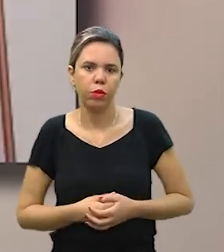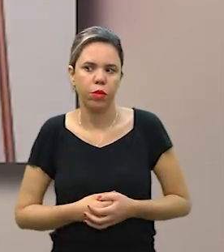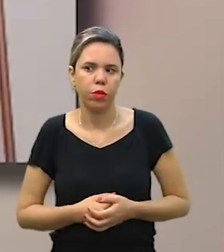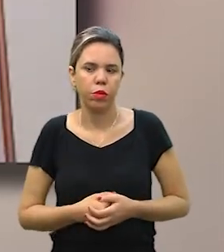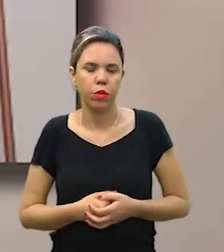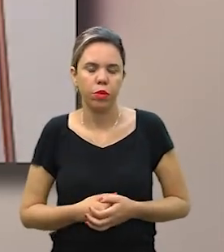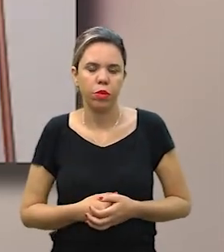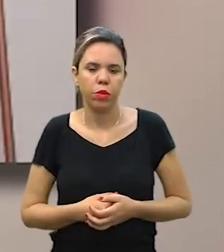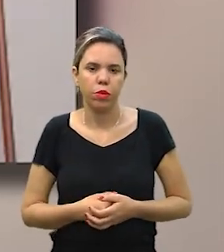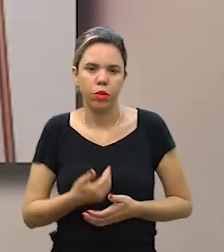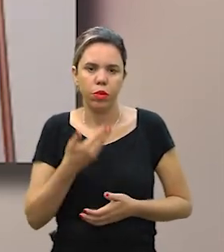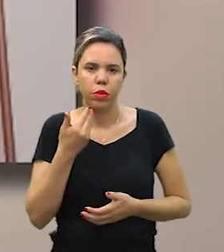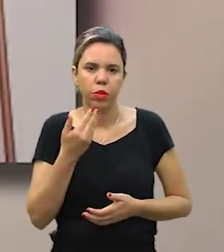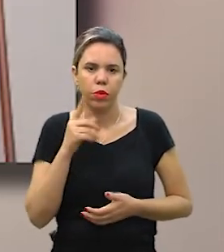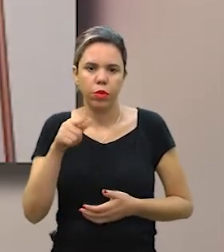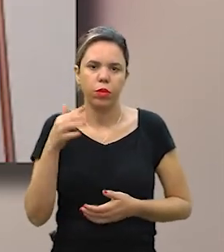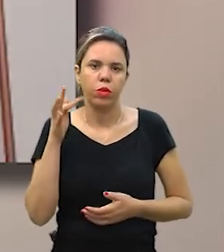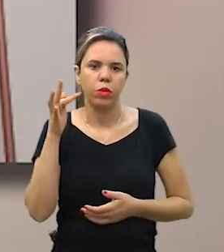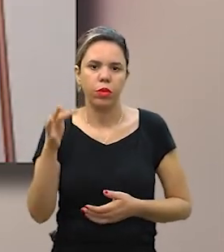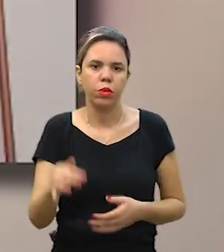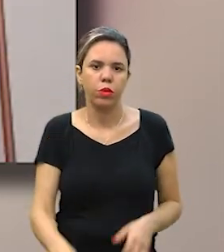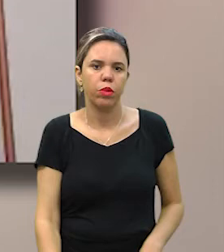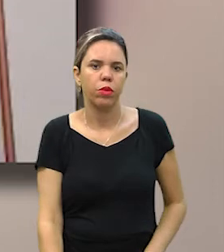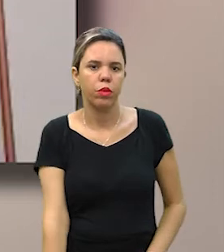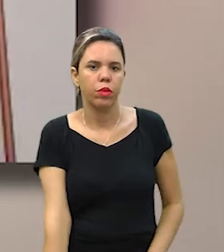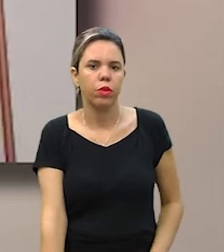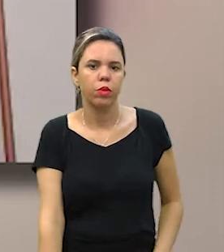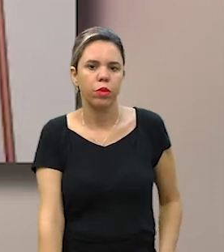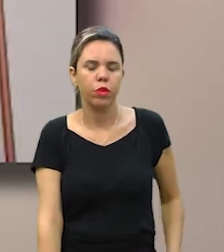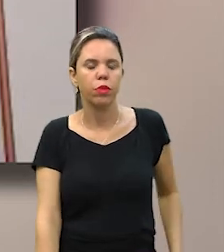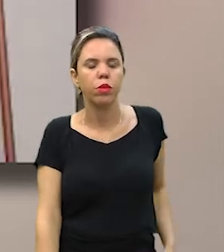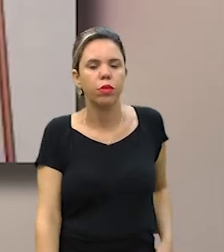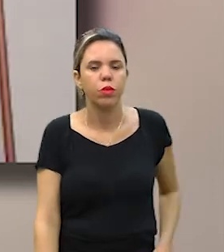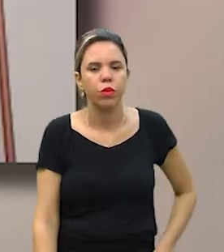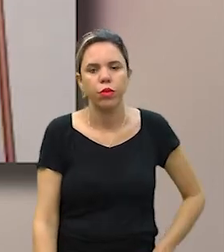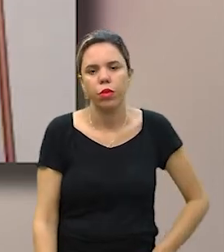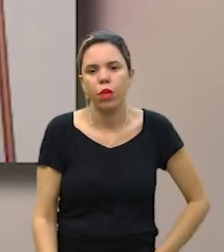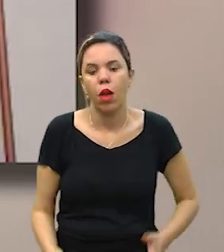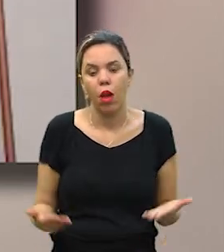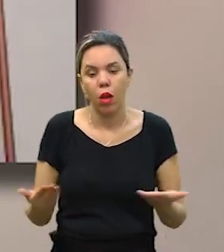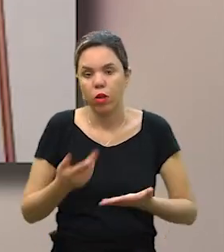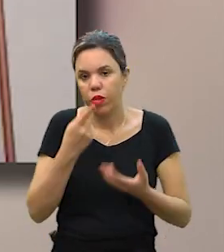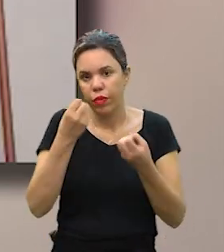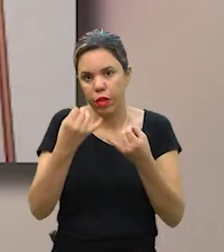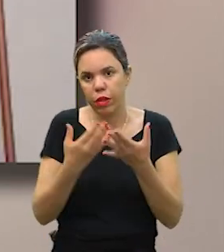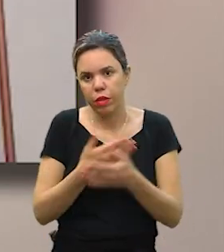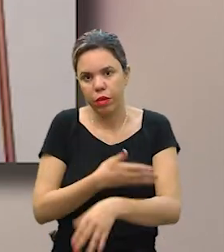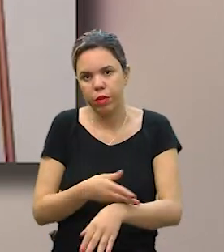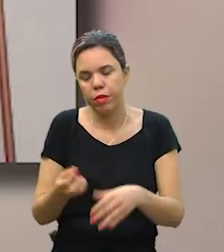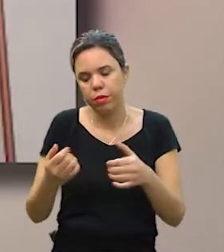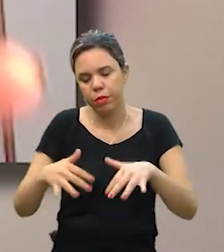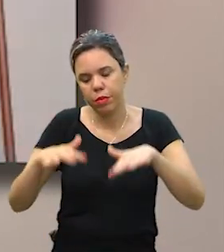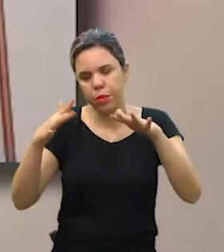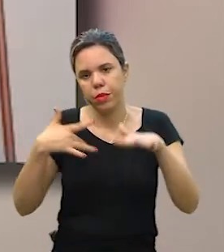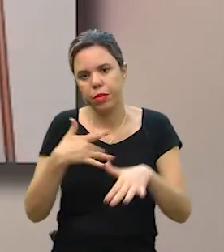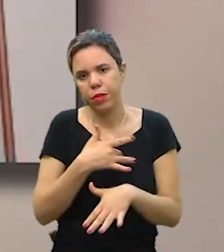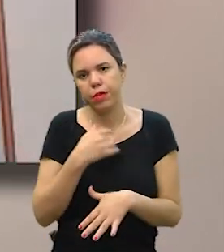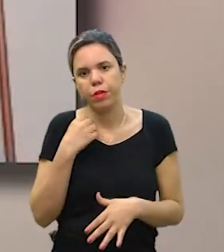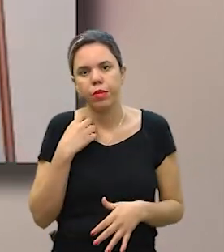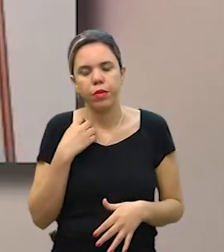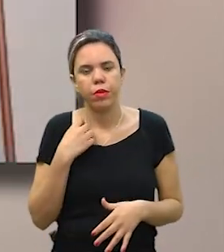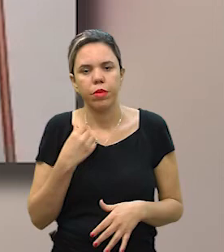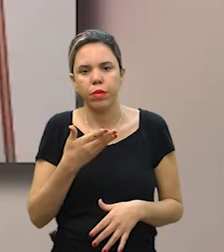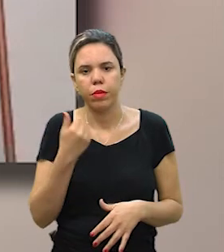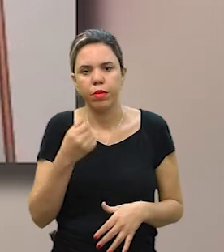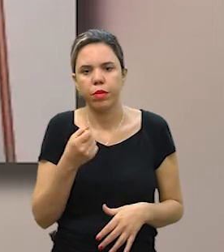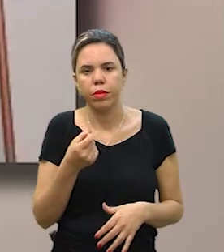filho. Isso vai ficar mais fácil lá na frente, né? Nós estamos falando disso aqui agora para criar crianças